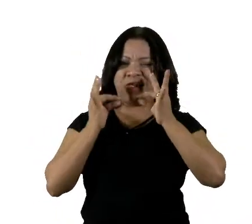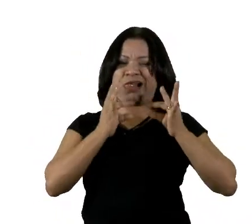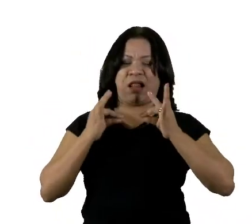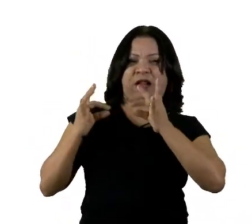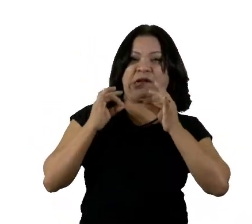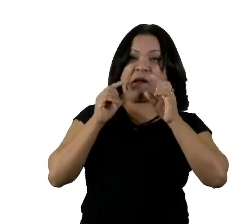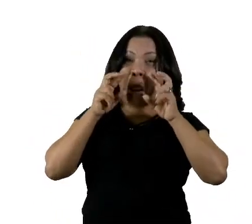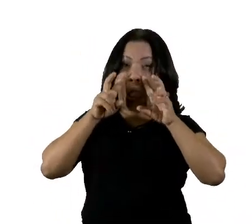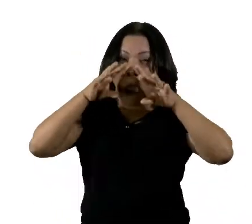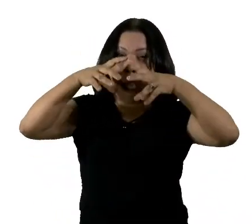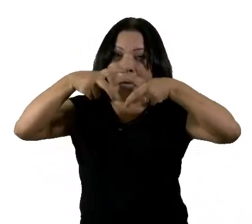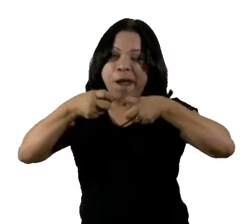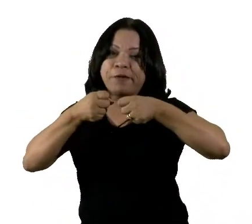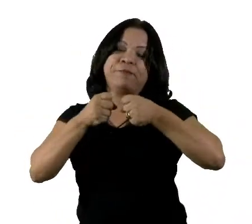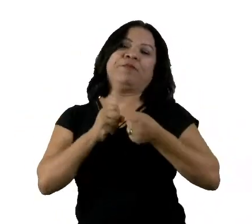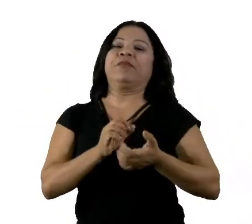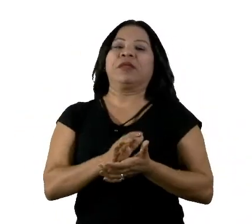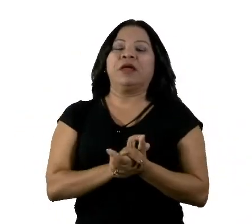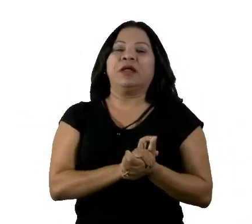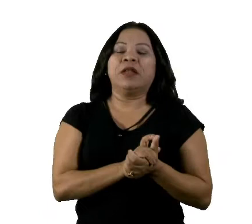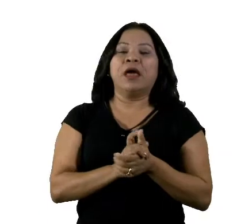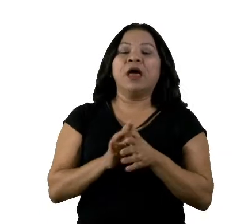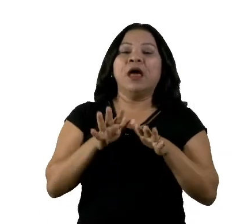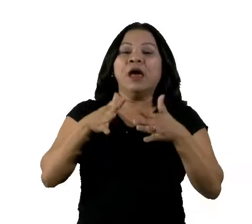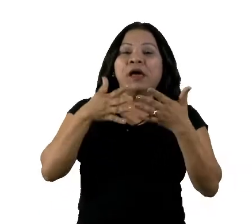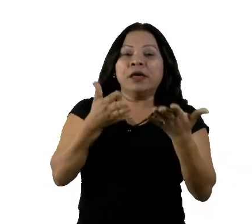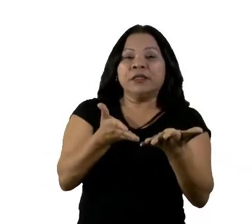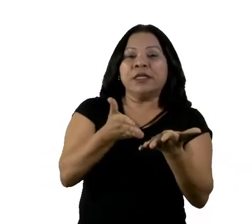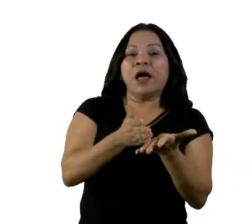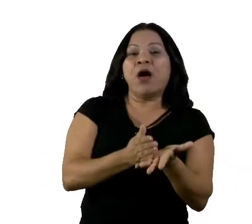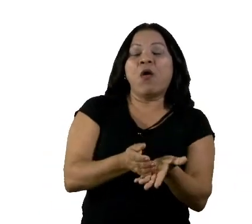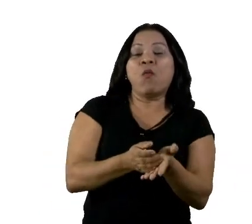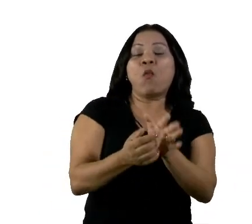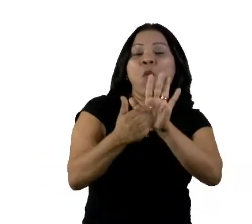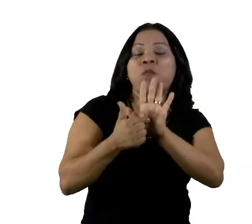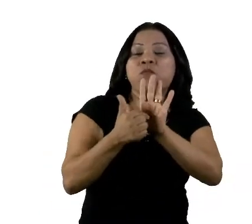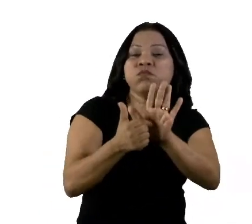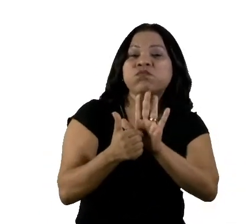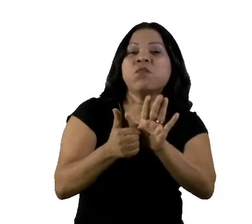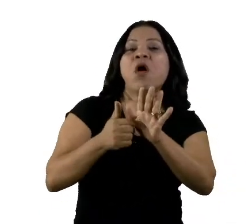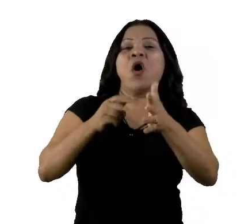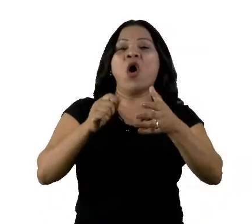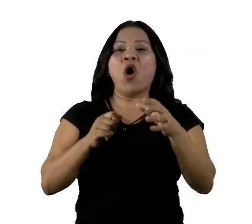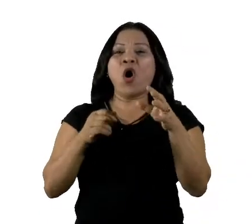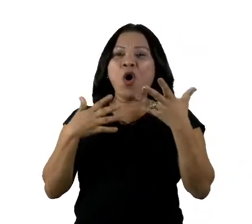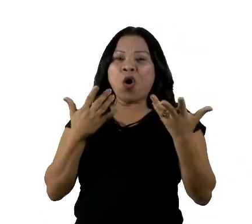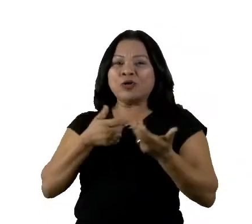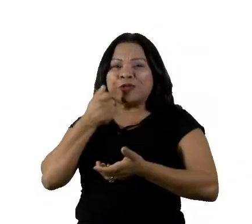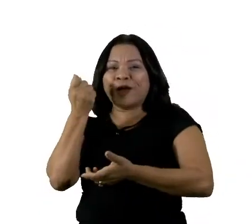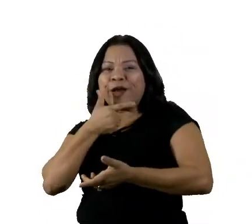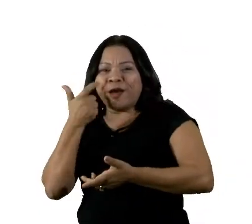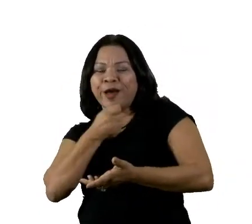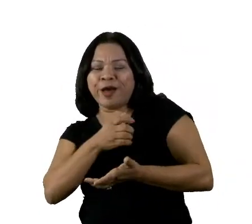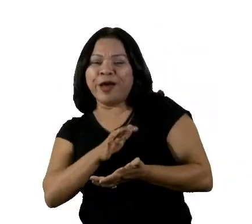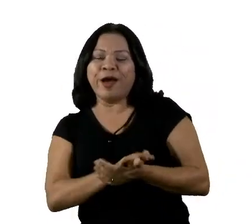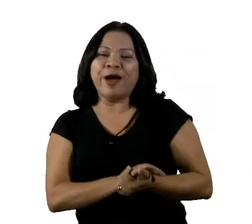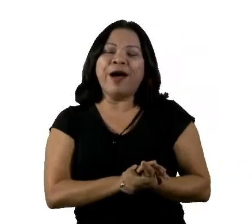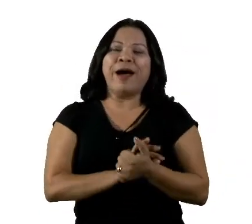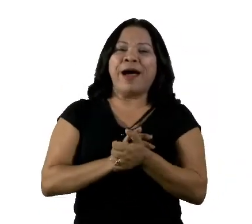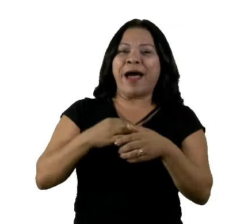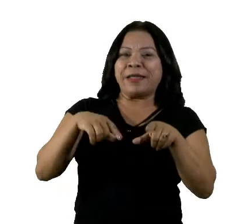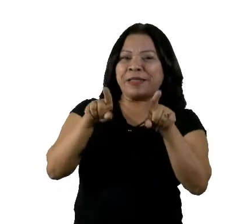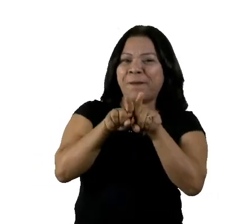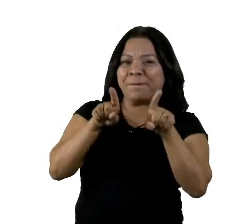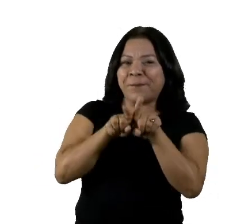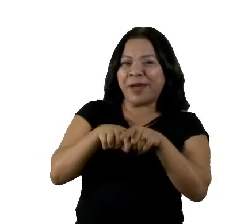A caricatura revela um retrato bem-humorado, cômico e ou irônico, no que se refere